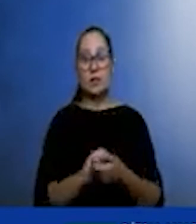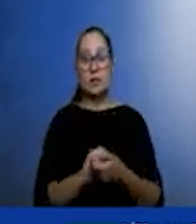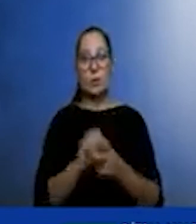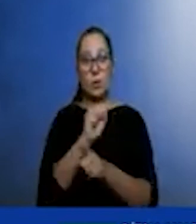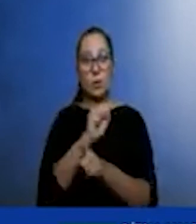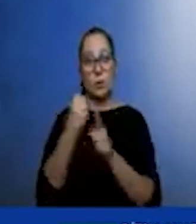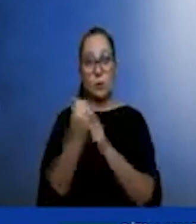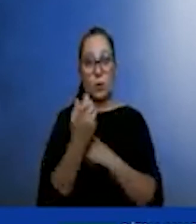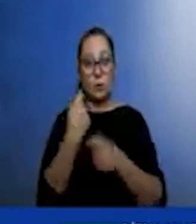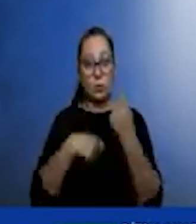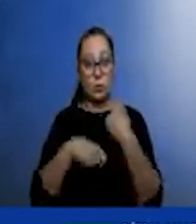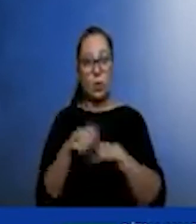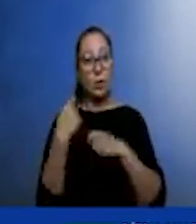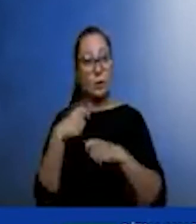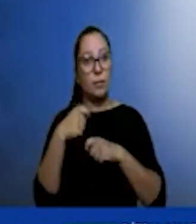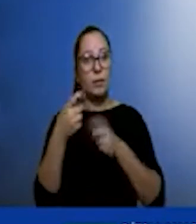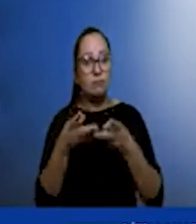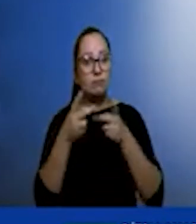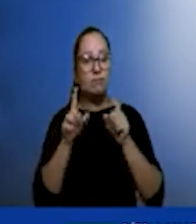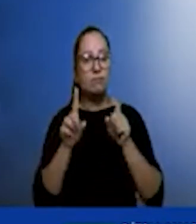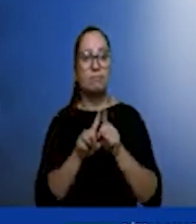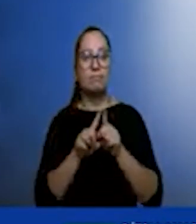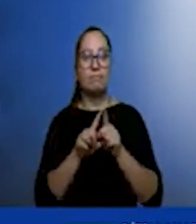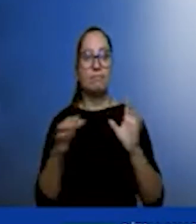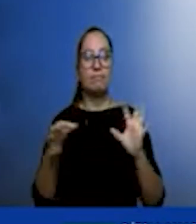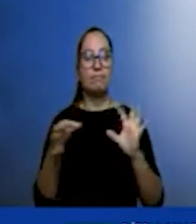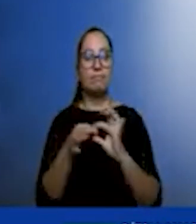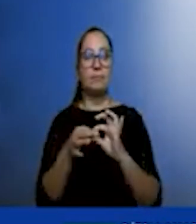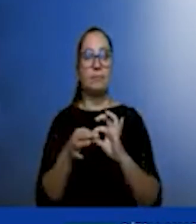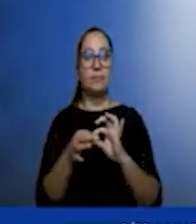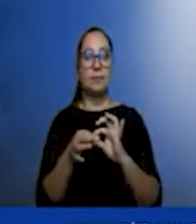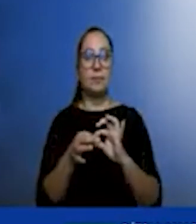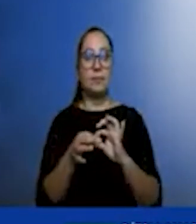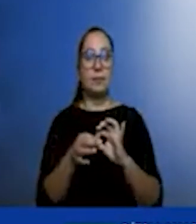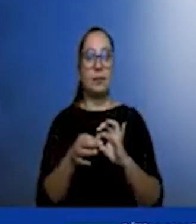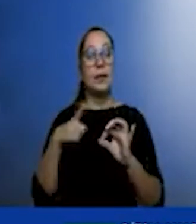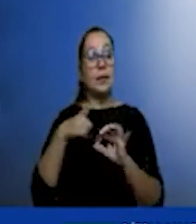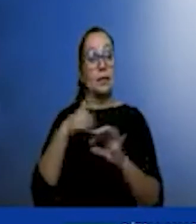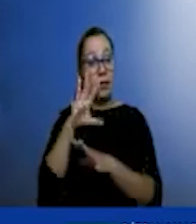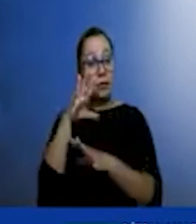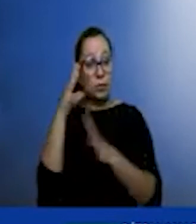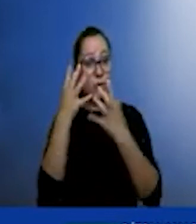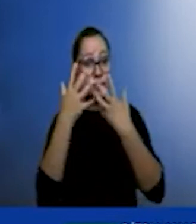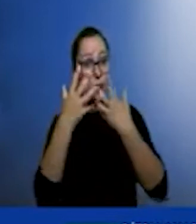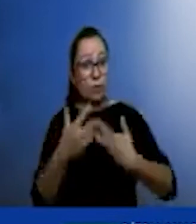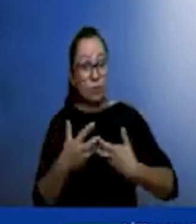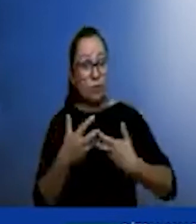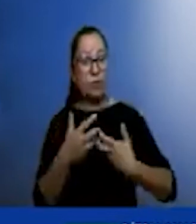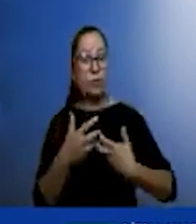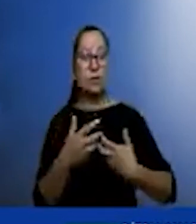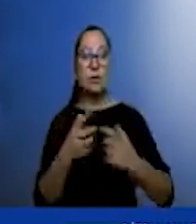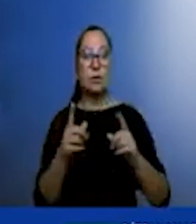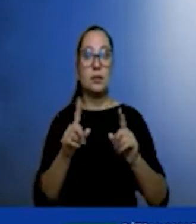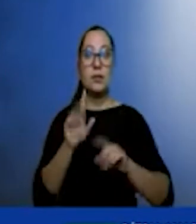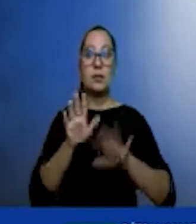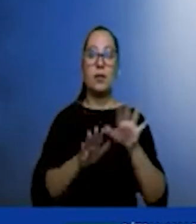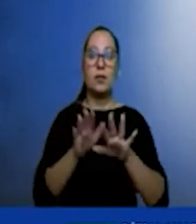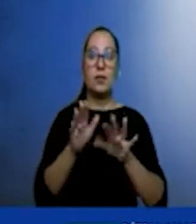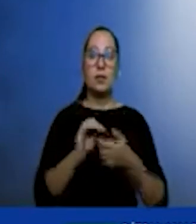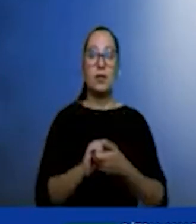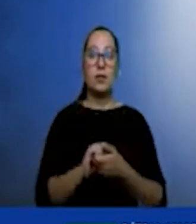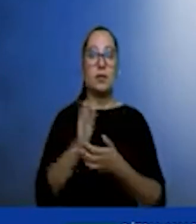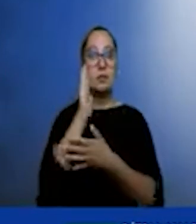socioeconômicos que precisam ser olhados e atendidos e tem dentro de casa uma solução que funciona. Então, talvez, na priorização